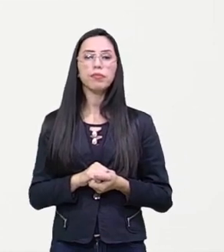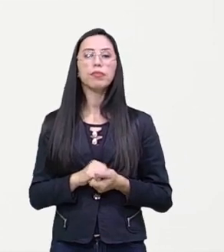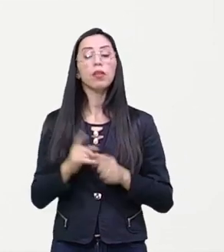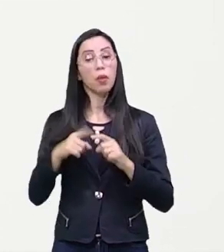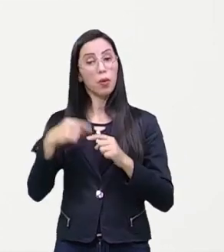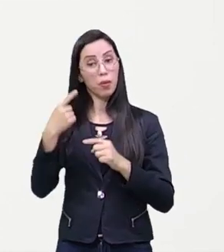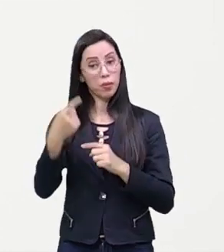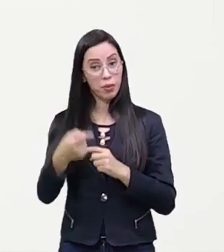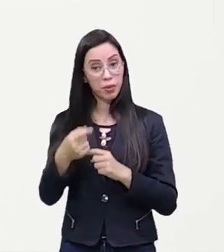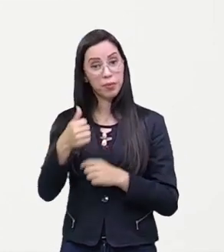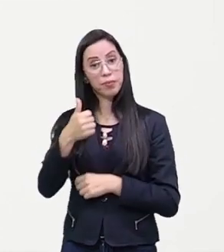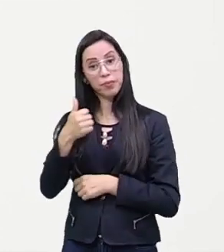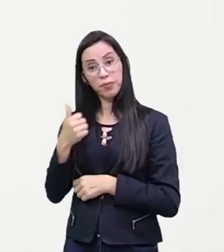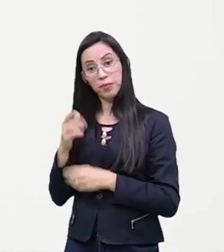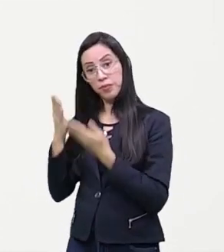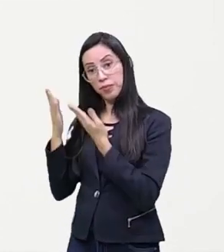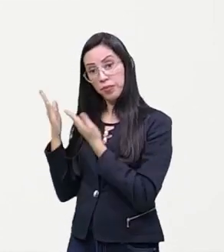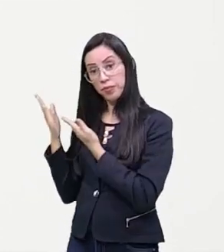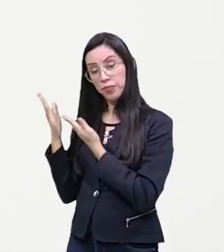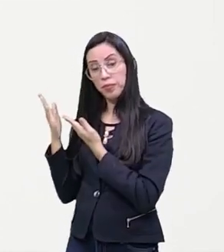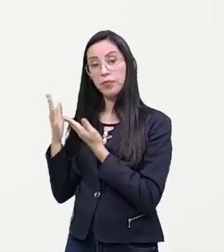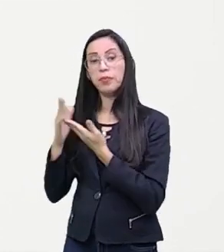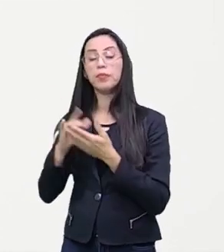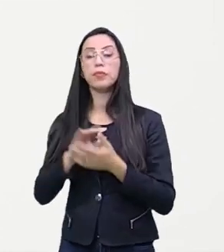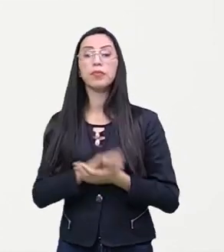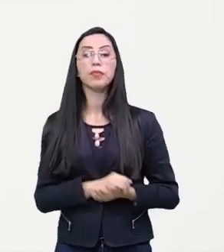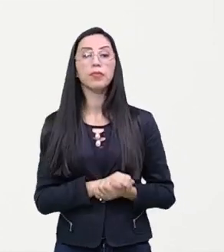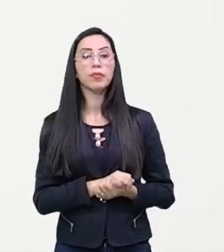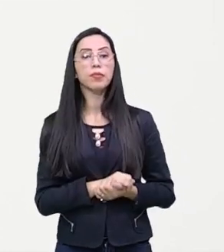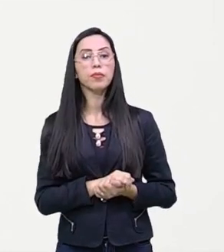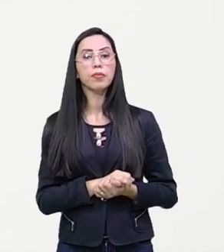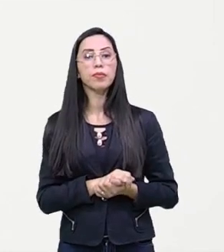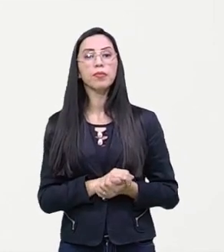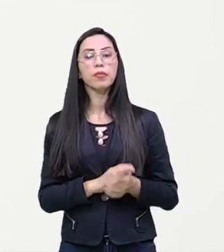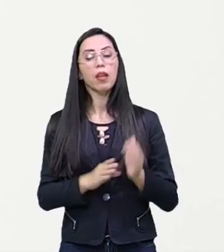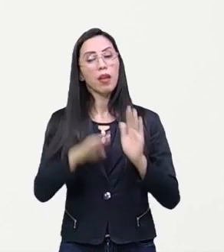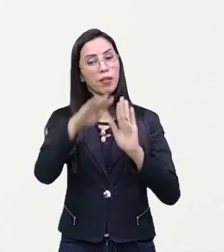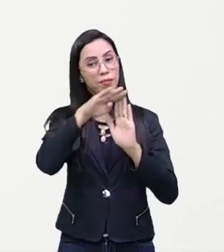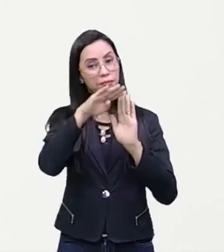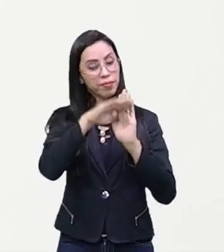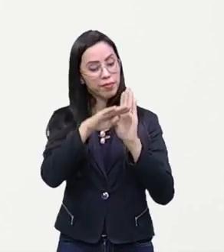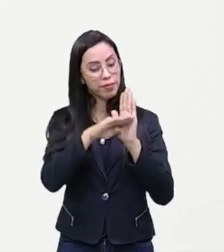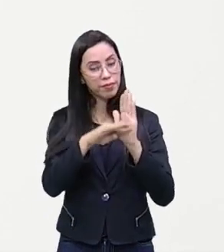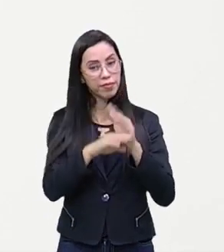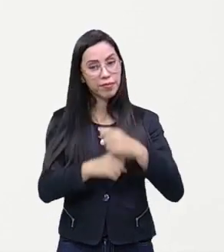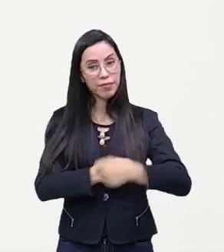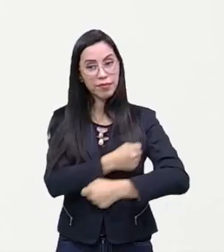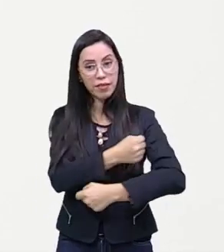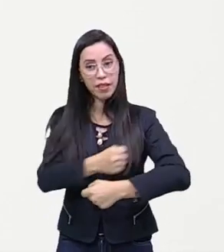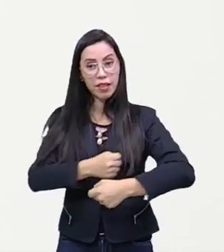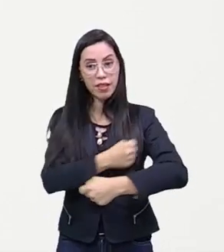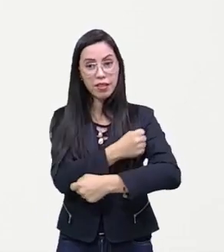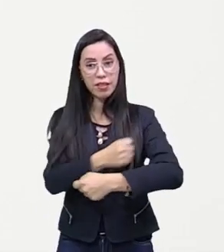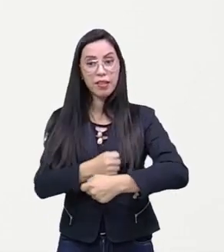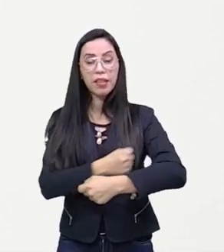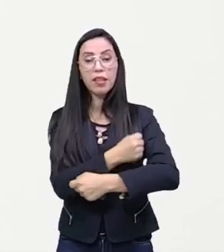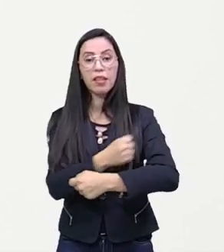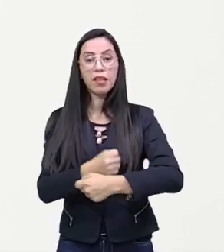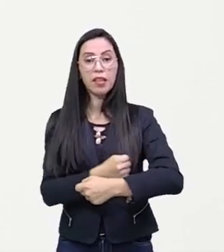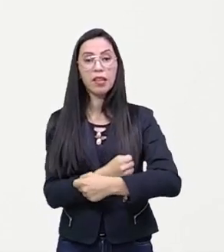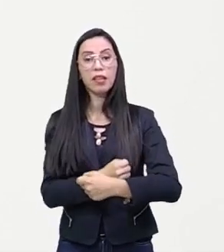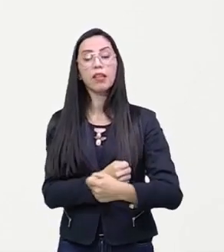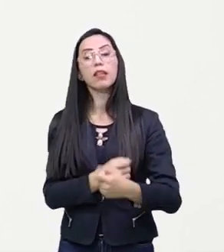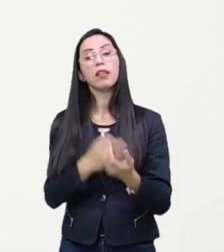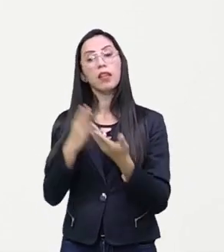Próximo. Receita. Olha aqui, a receita mais um gênero textual. A receita é um texto que